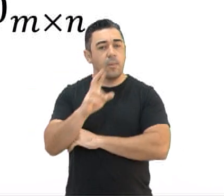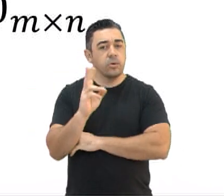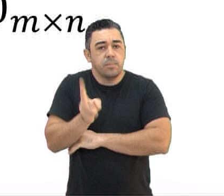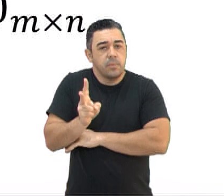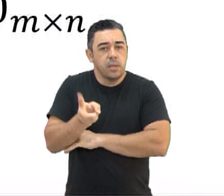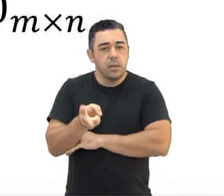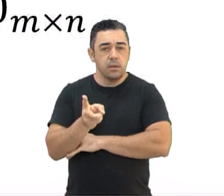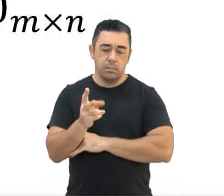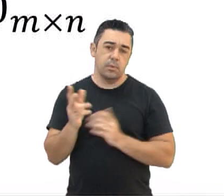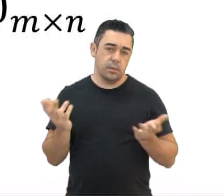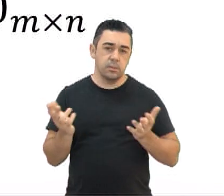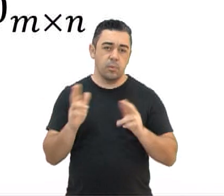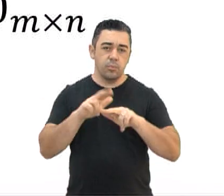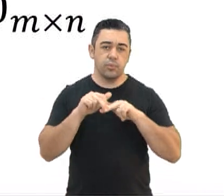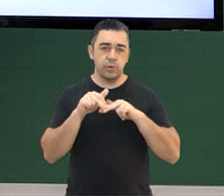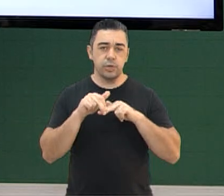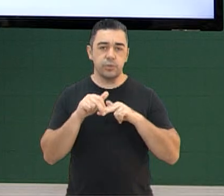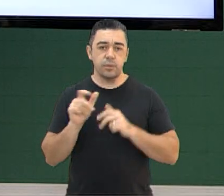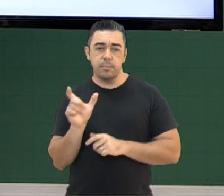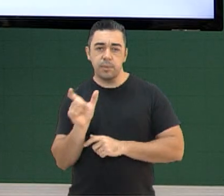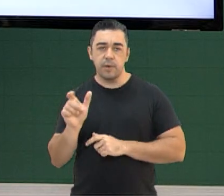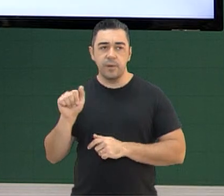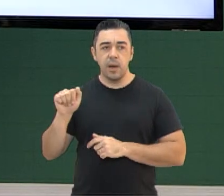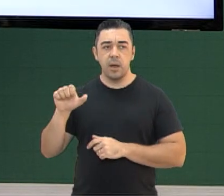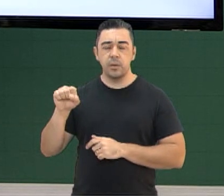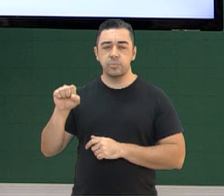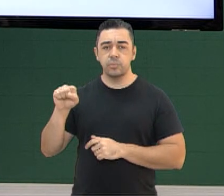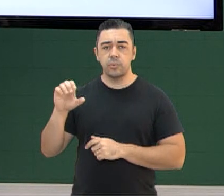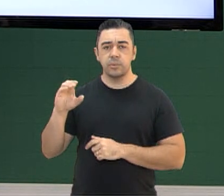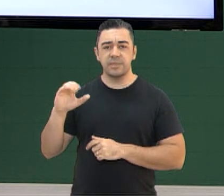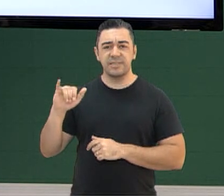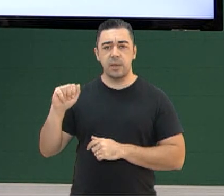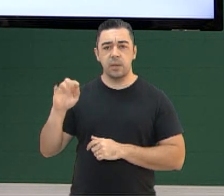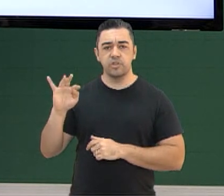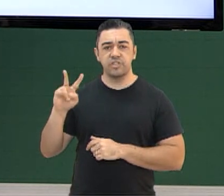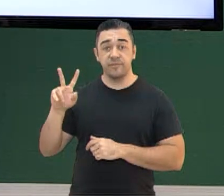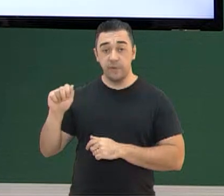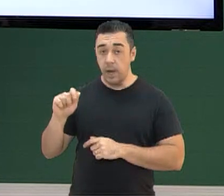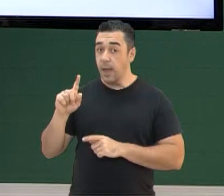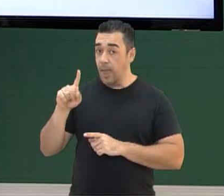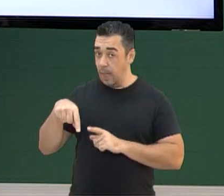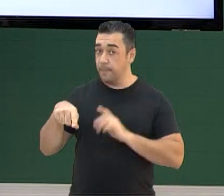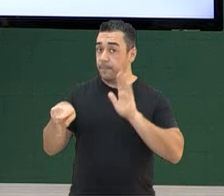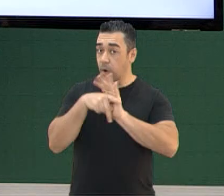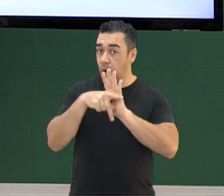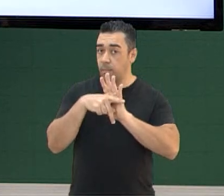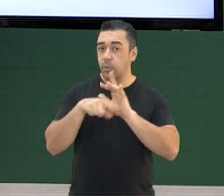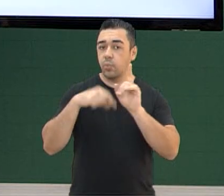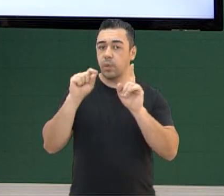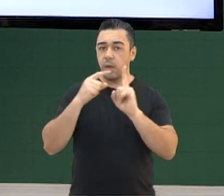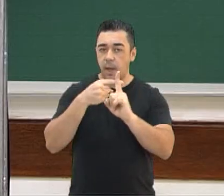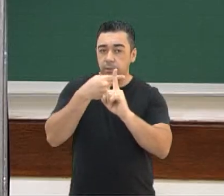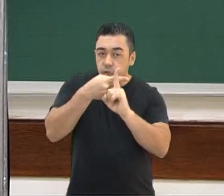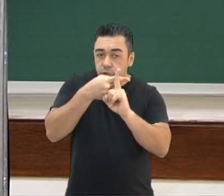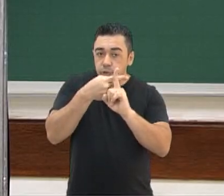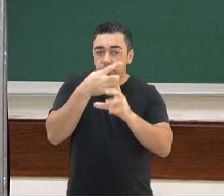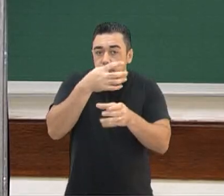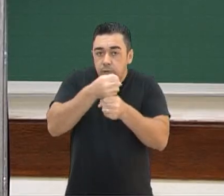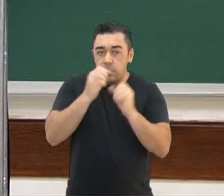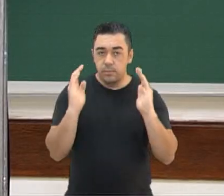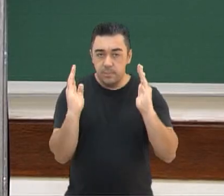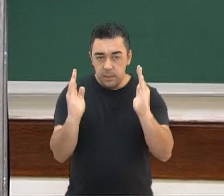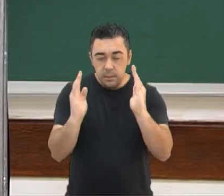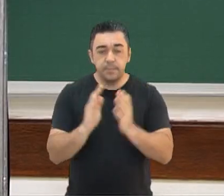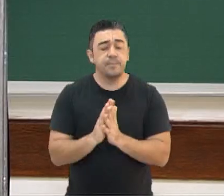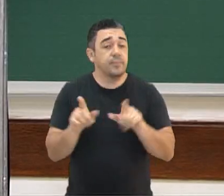Então, será a mesma coisa. Essa é uma propriedade que é válida na adição, tá, de matrizes. Agora também temos